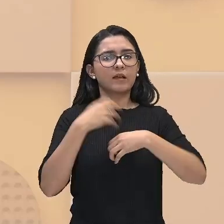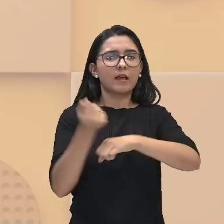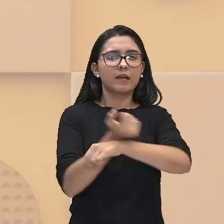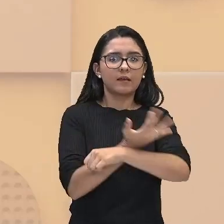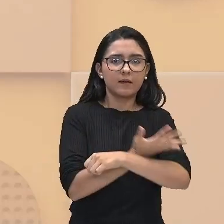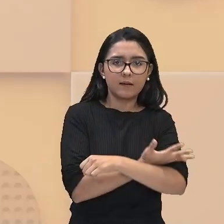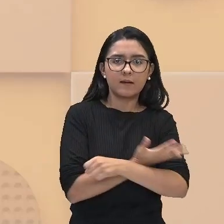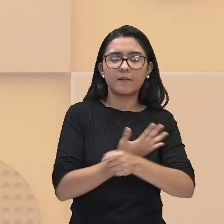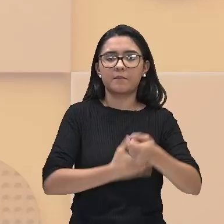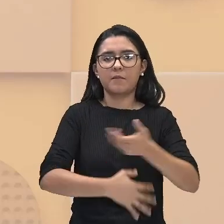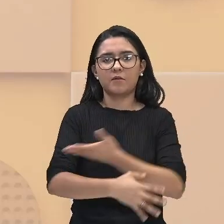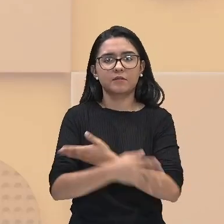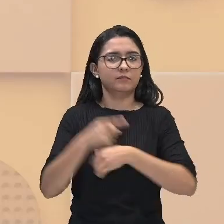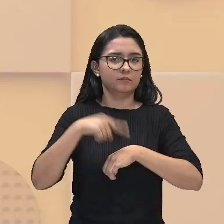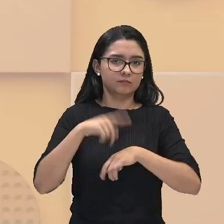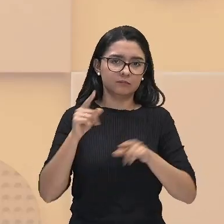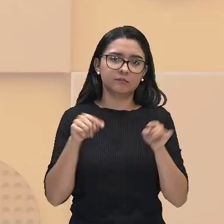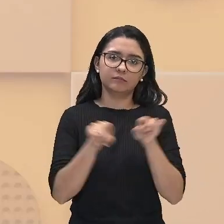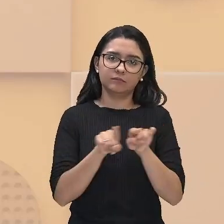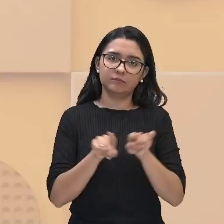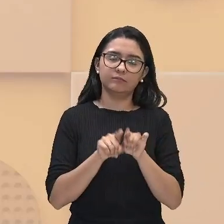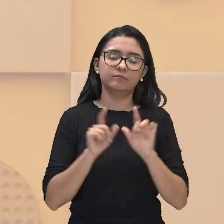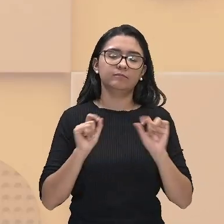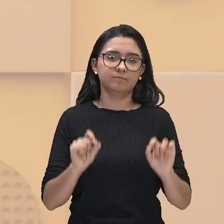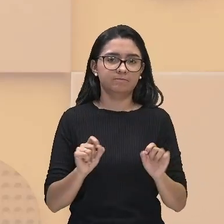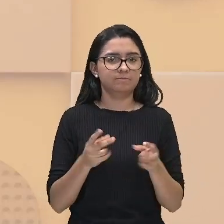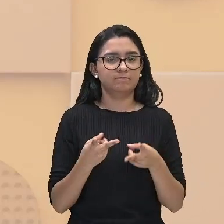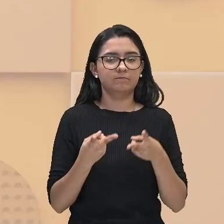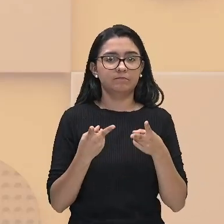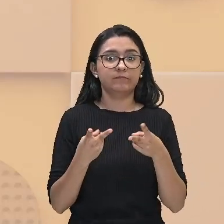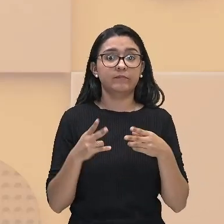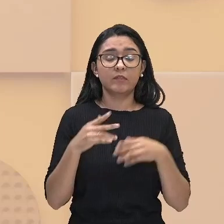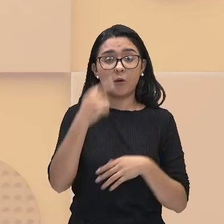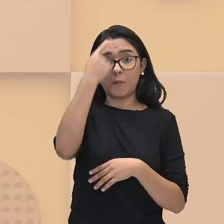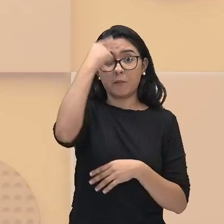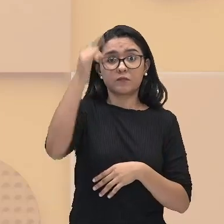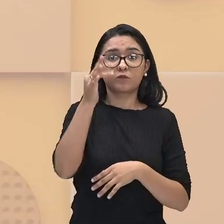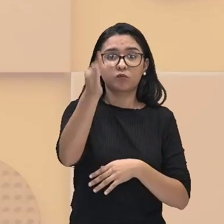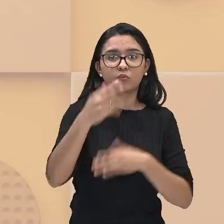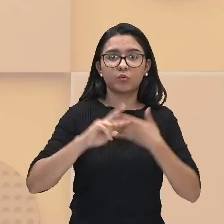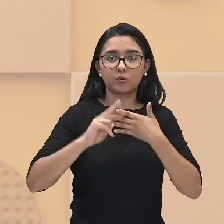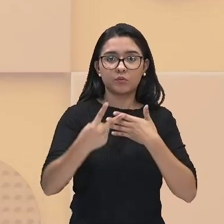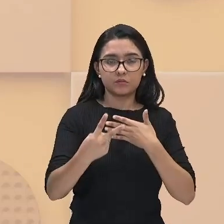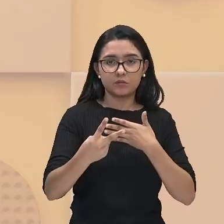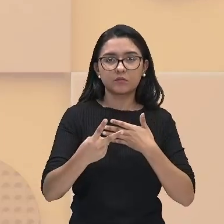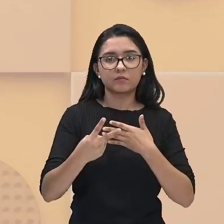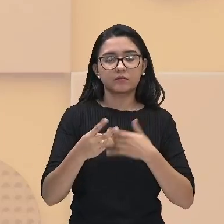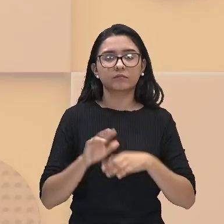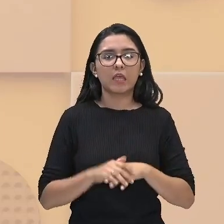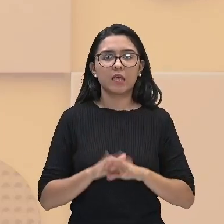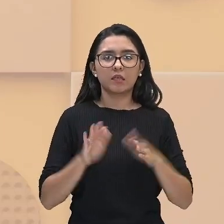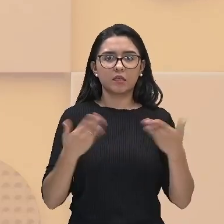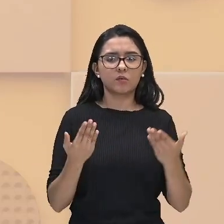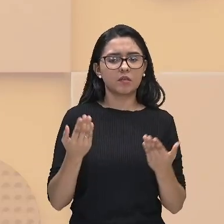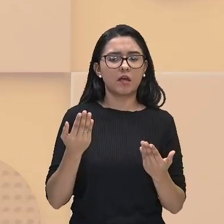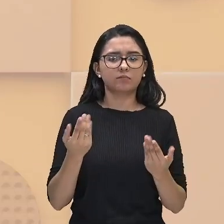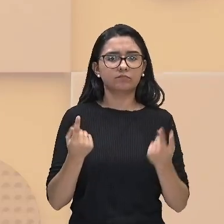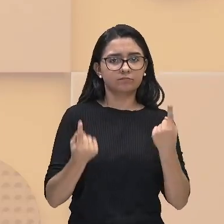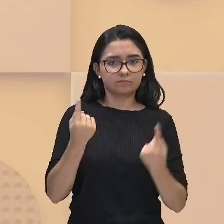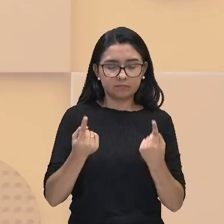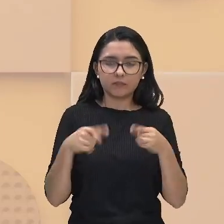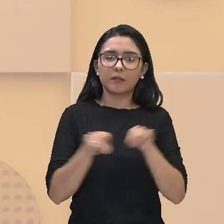do momento, né? E acaba não observando as consequências. E essa dualidade também é